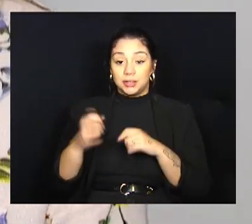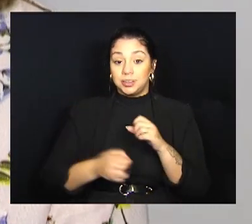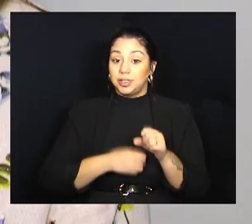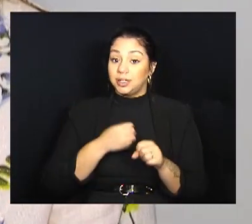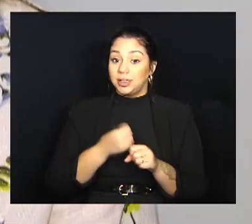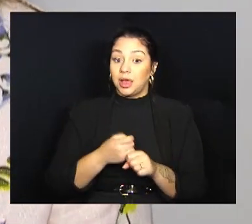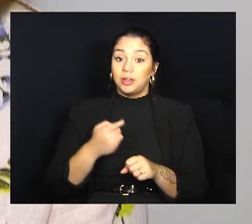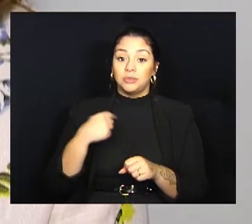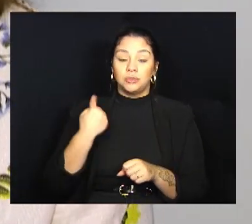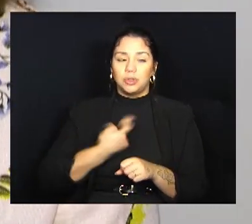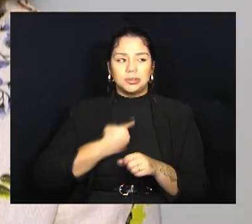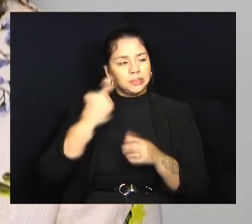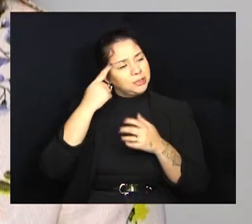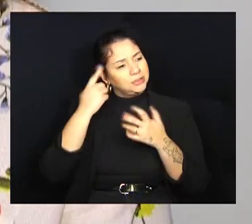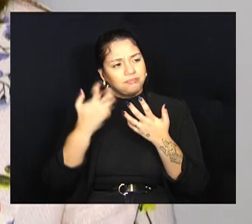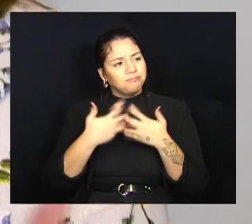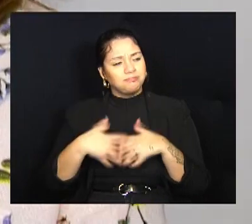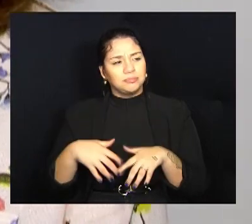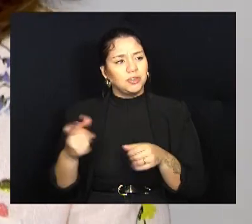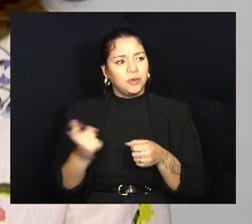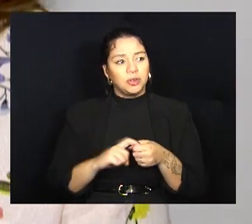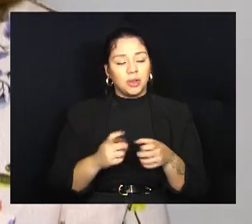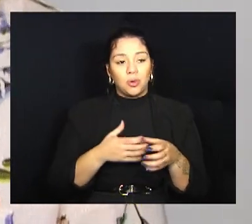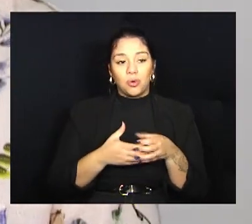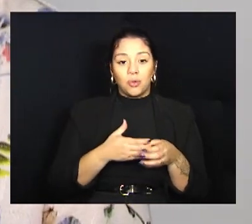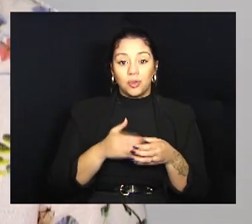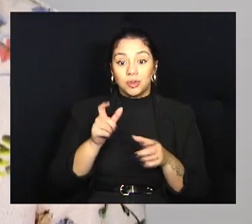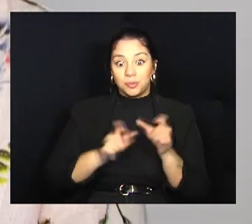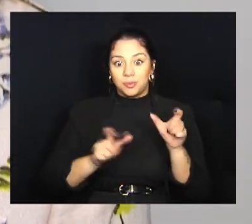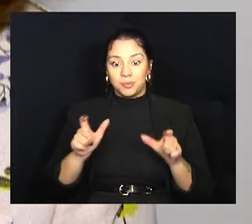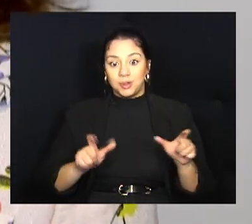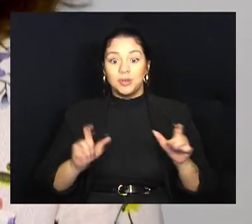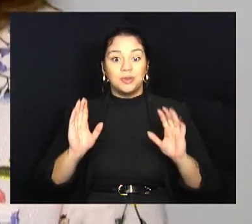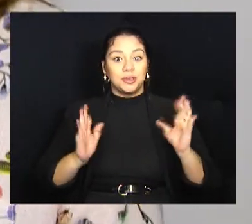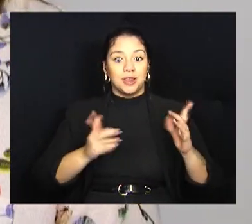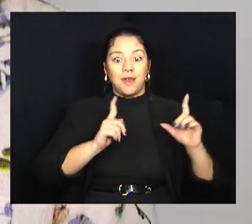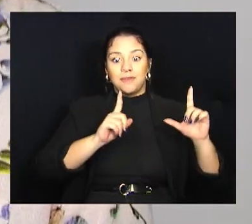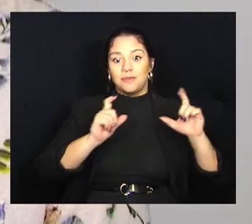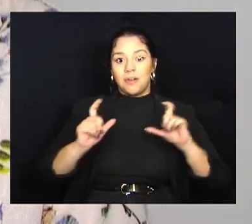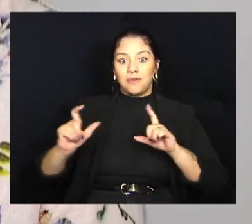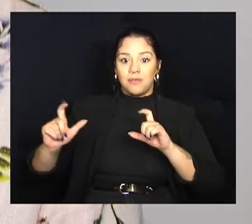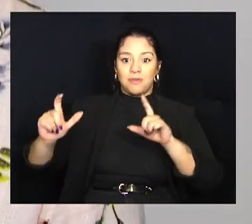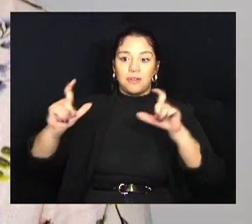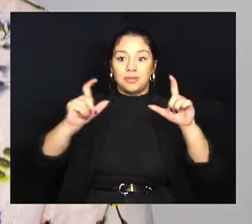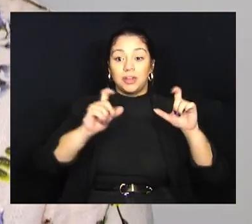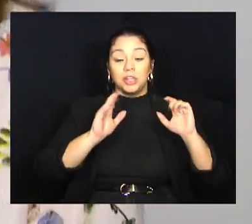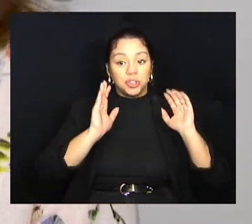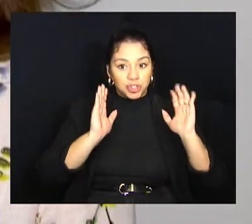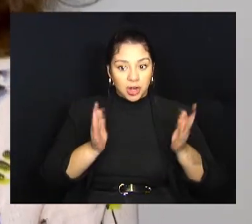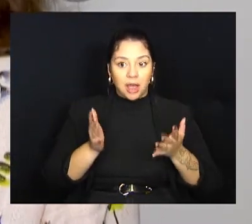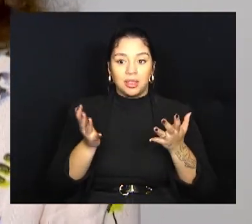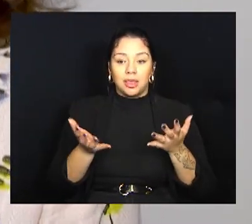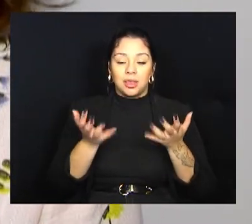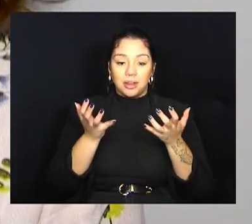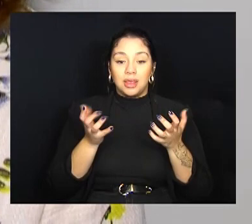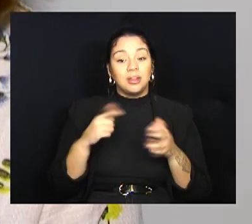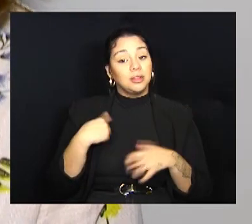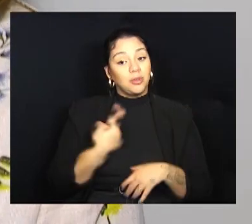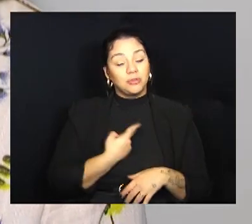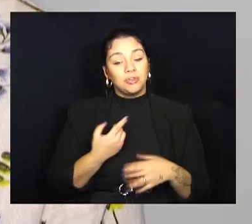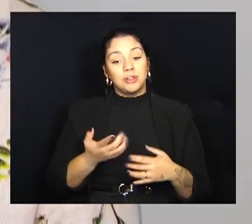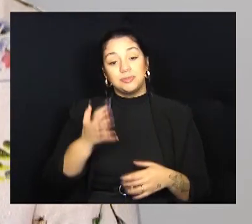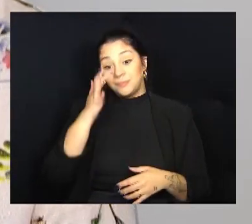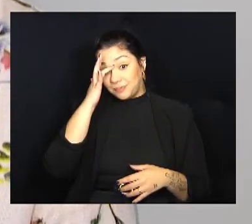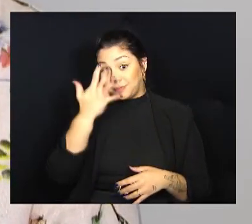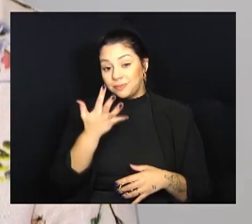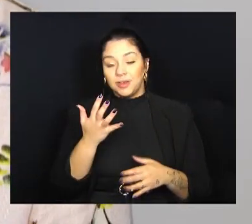nem tinha pensado em retomar o concurso, mas aí as pessoas já estavam fotografando, já estavam querendo, e aí a gente resolveu lançar o